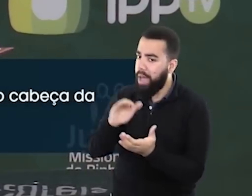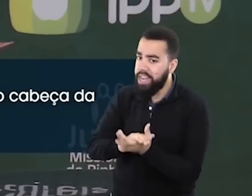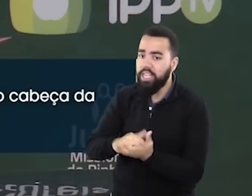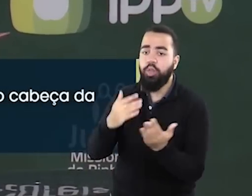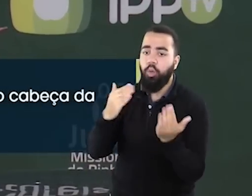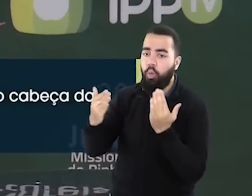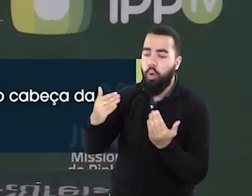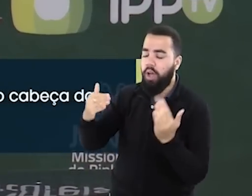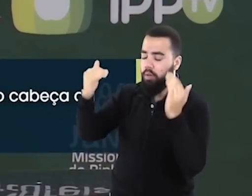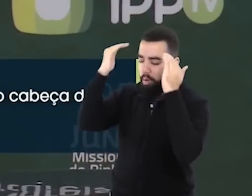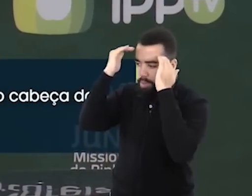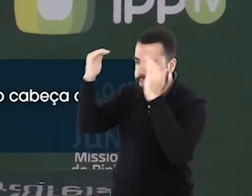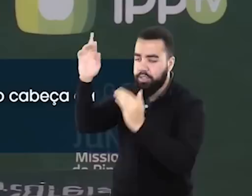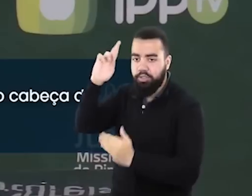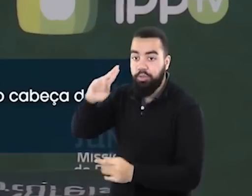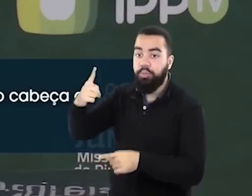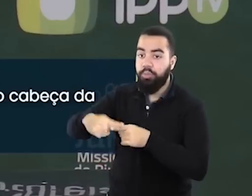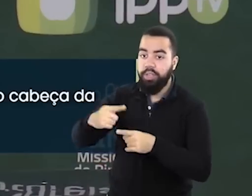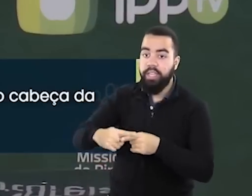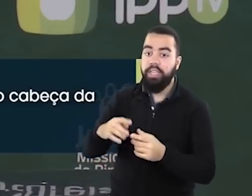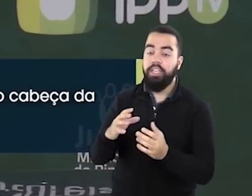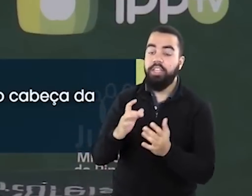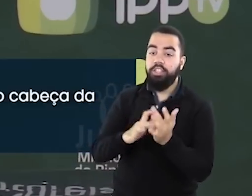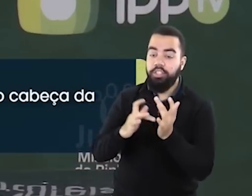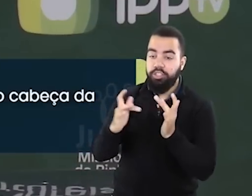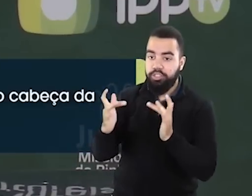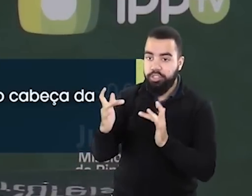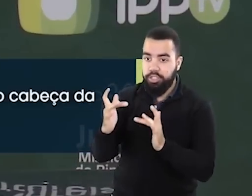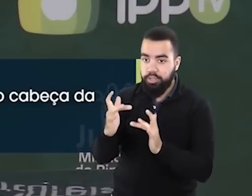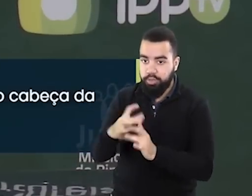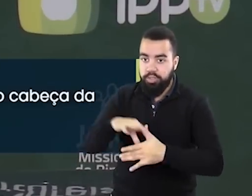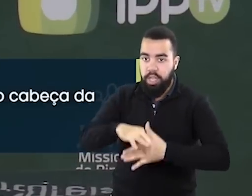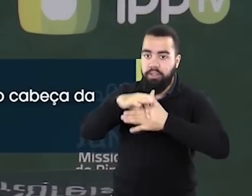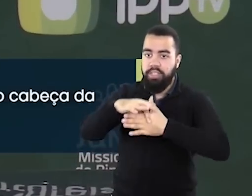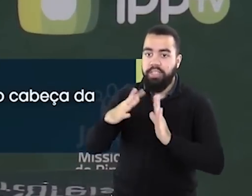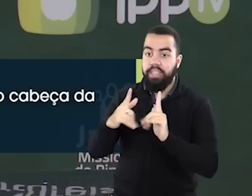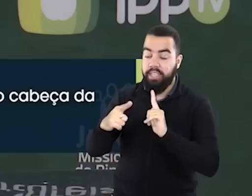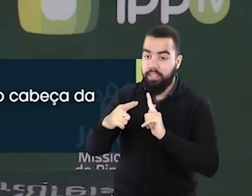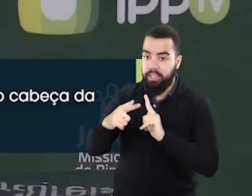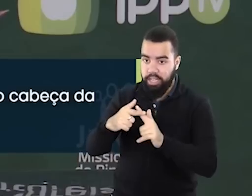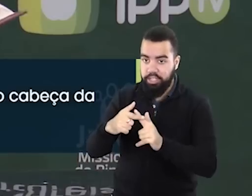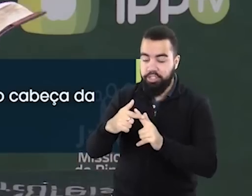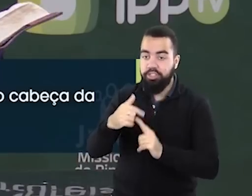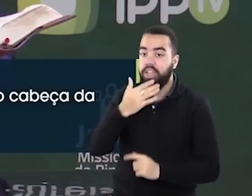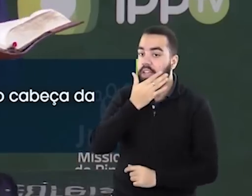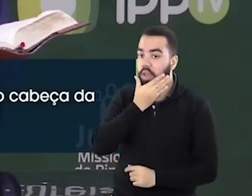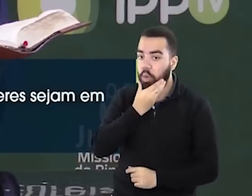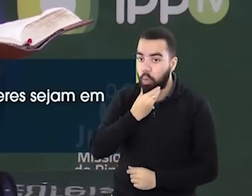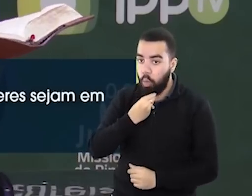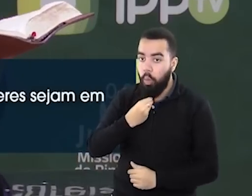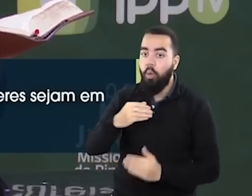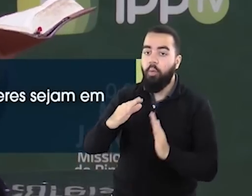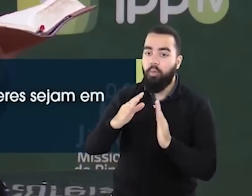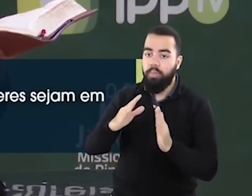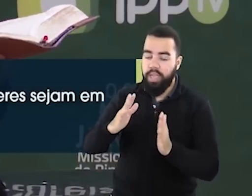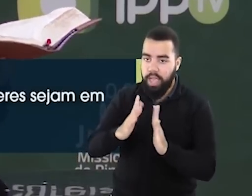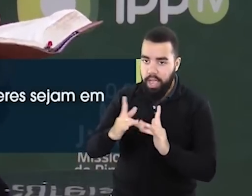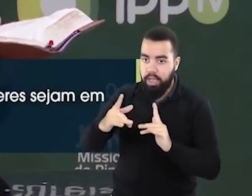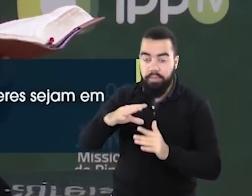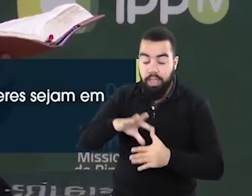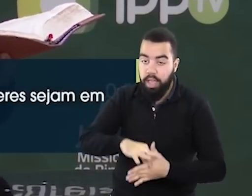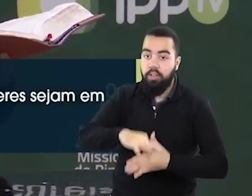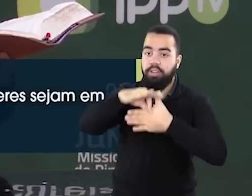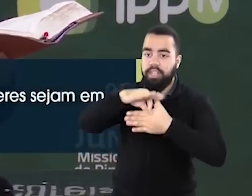também Cristo é o cabeça da igreja, sendo este mesmo o salvador do corpo. Versículo 24, como porém a igreja está sujeita a